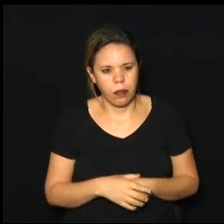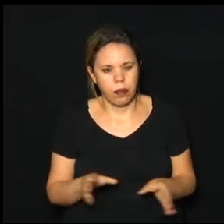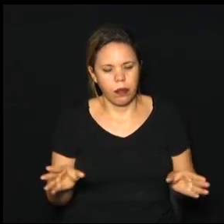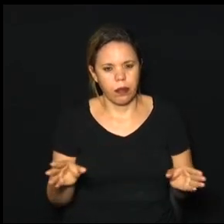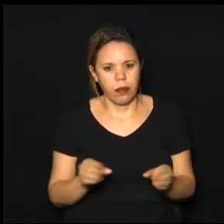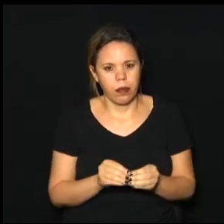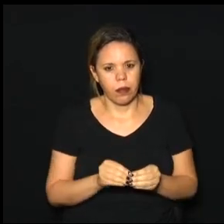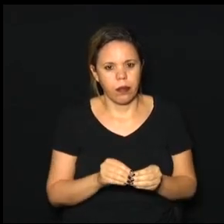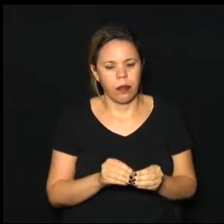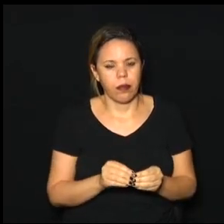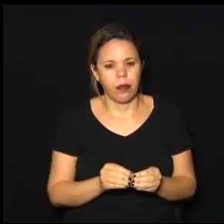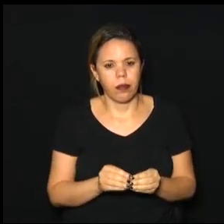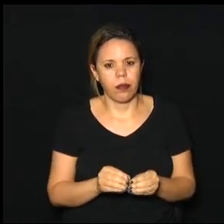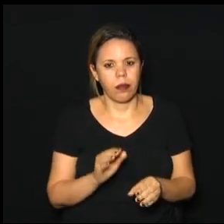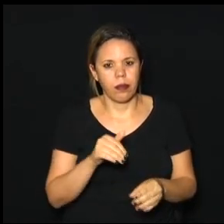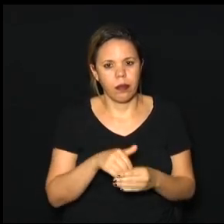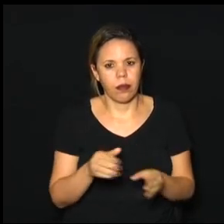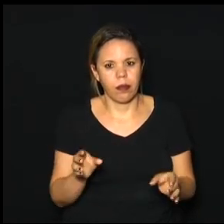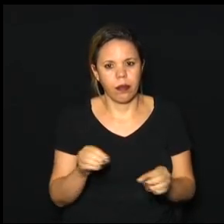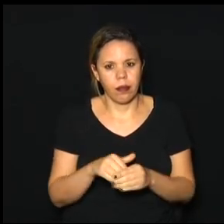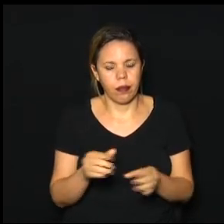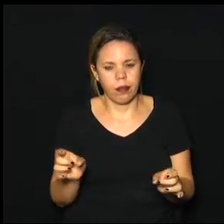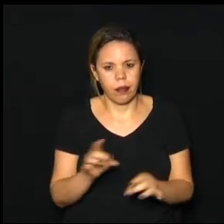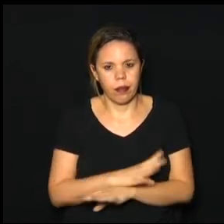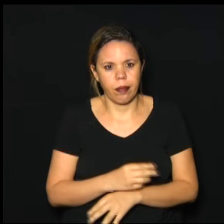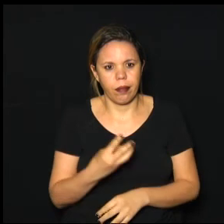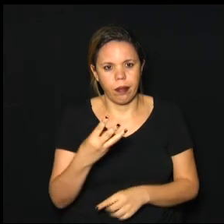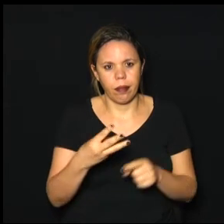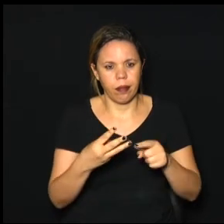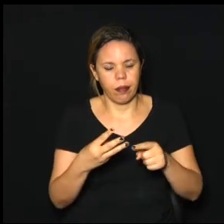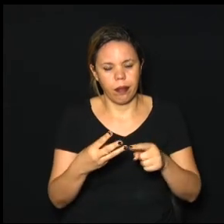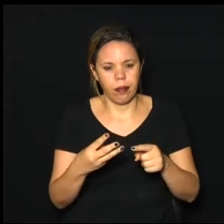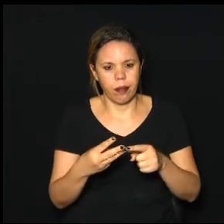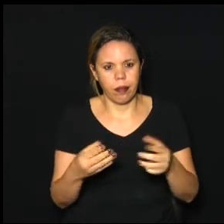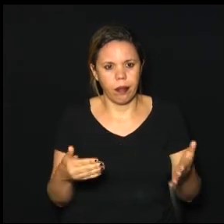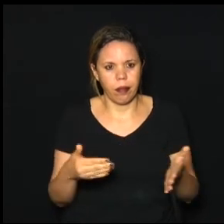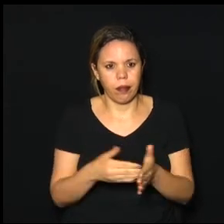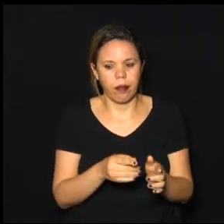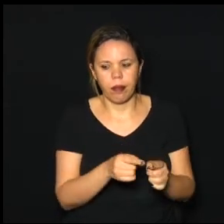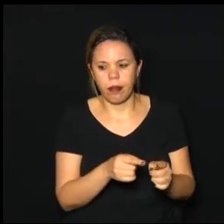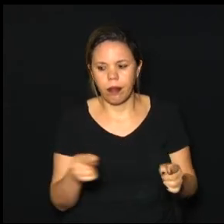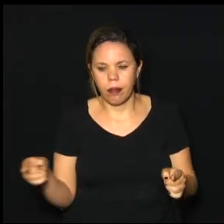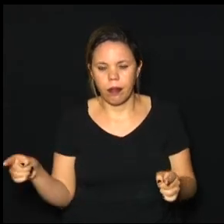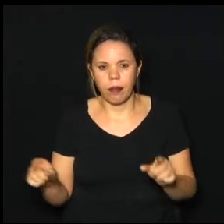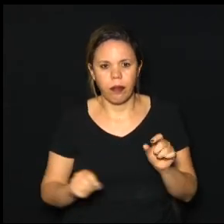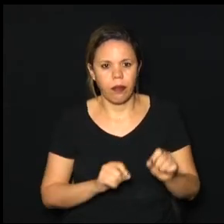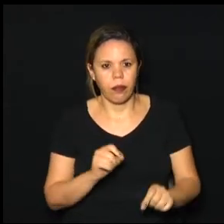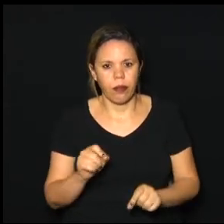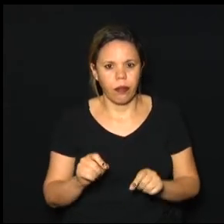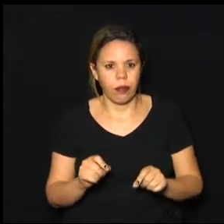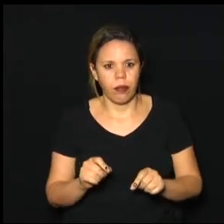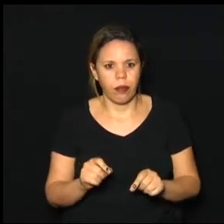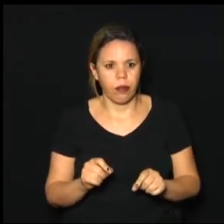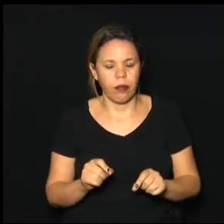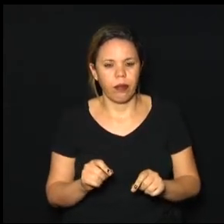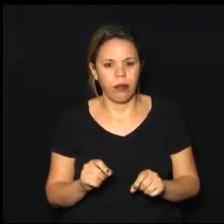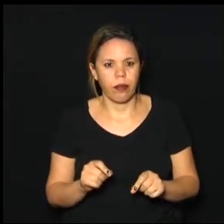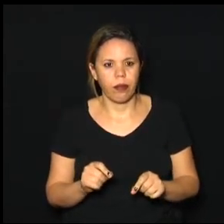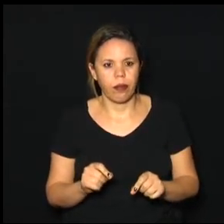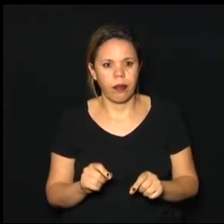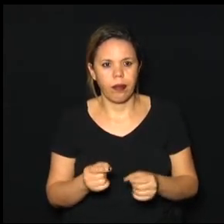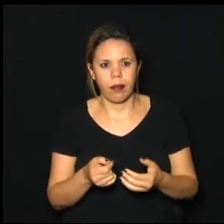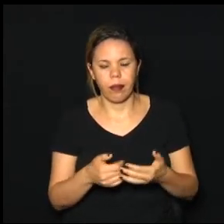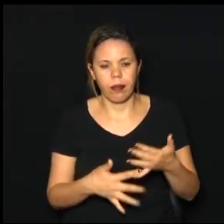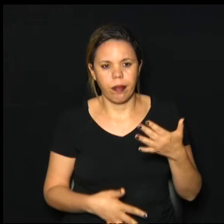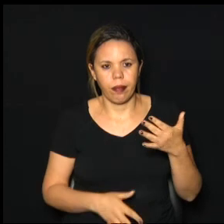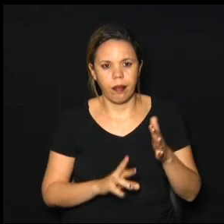as urnas, começa agora a terceira fase, a terceira e última fase, que é composta por uma